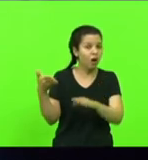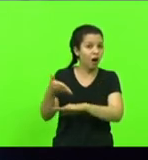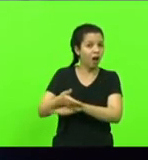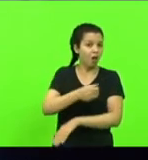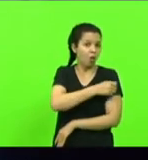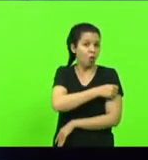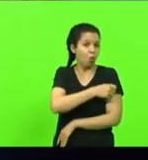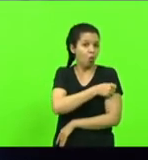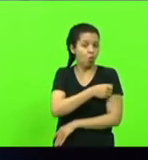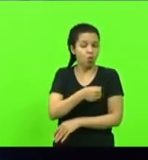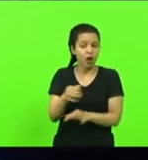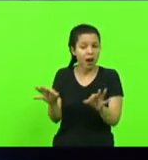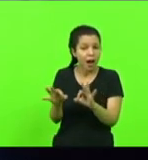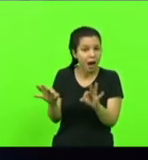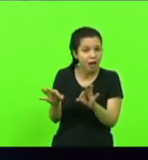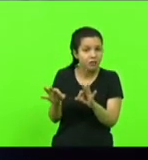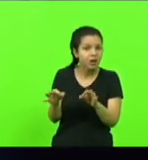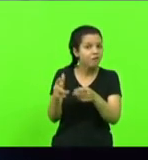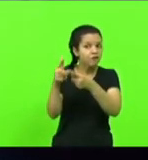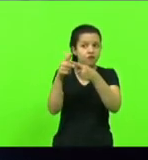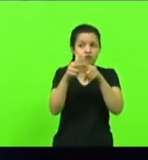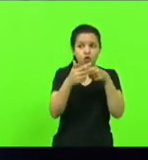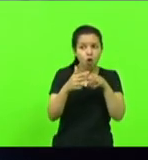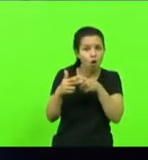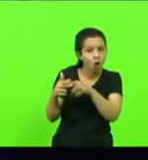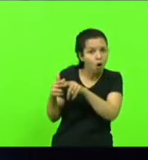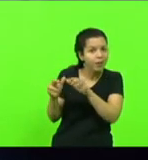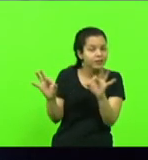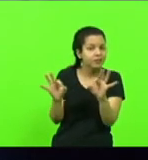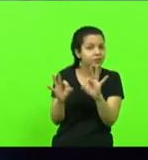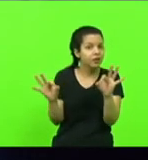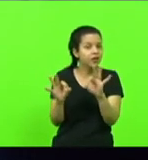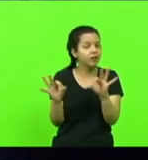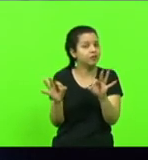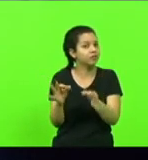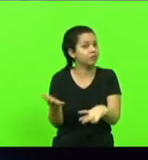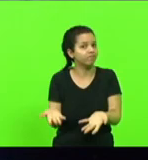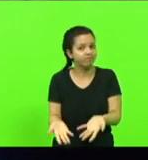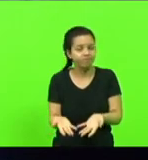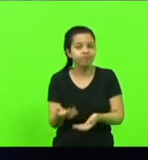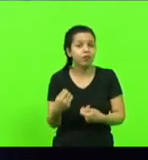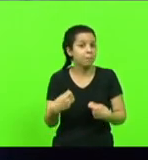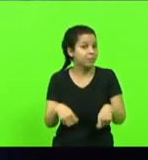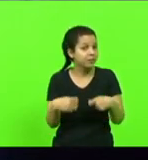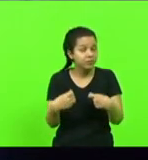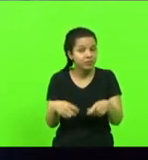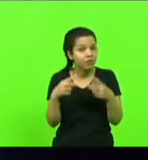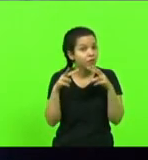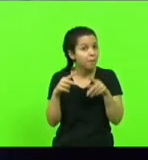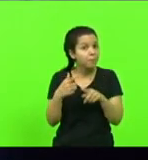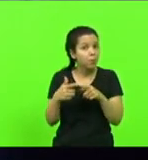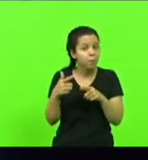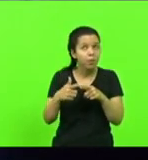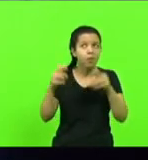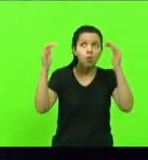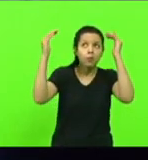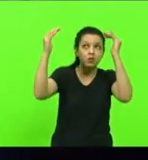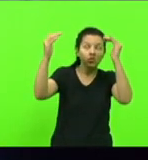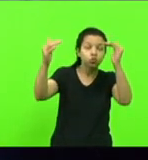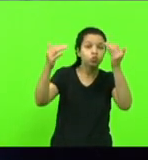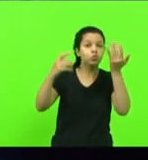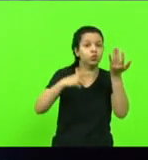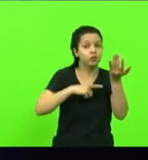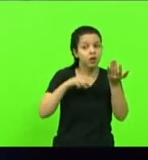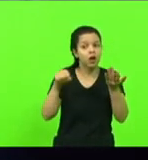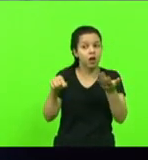escolas, não foram feitas essas melhorias, mas é preciso ver, tem problemas de cobertura, no caso específico dessa